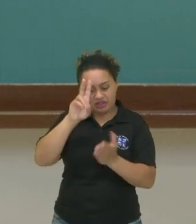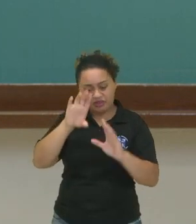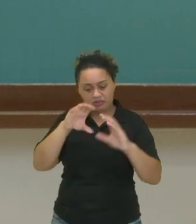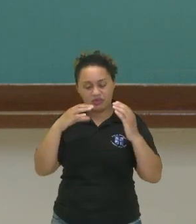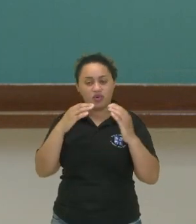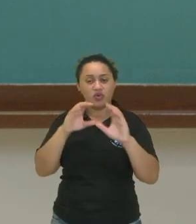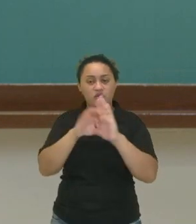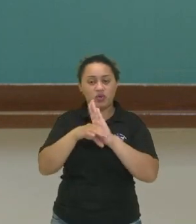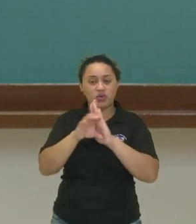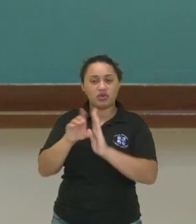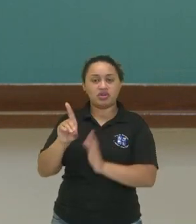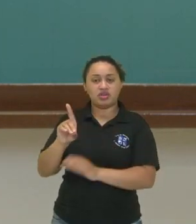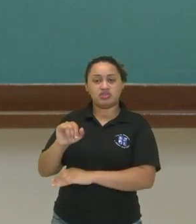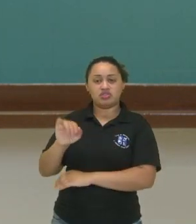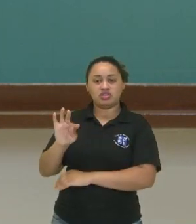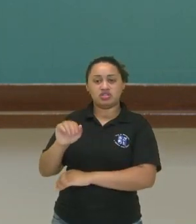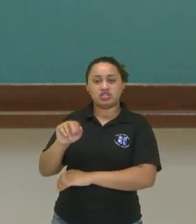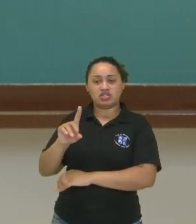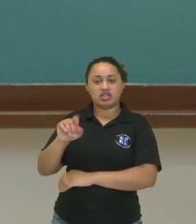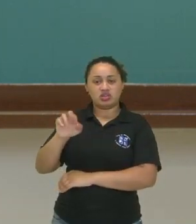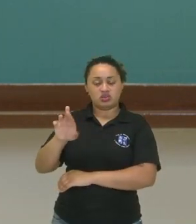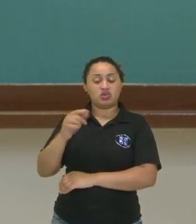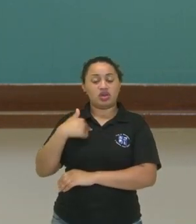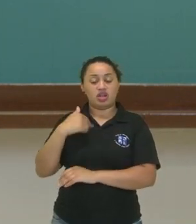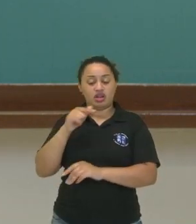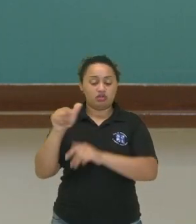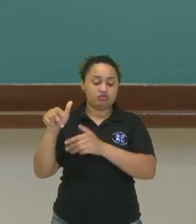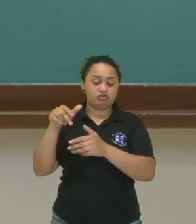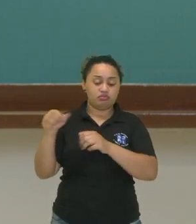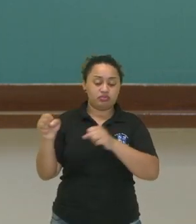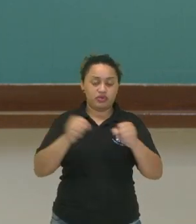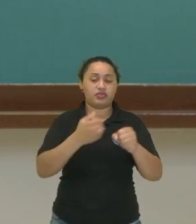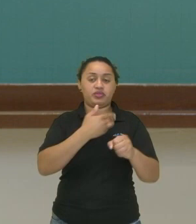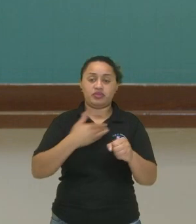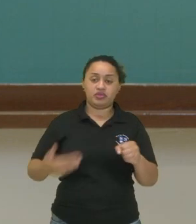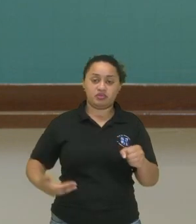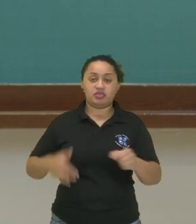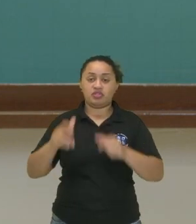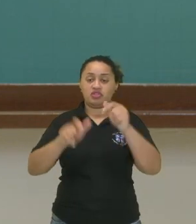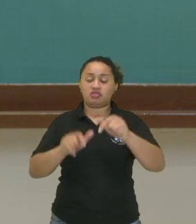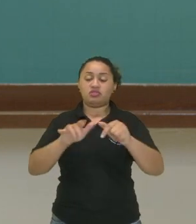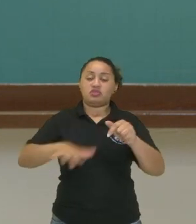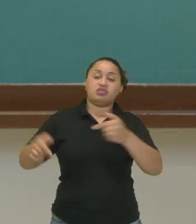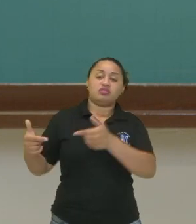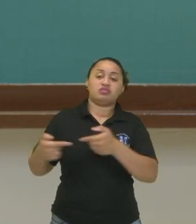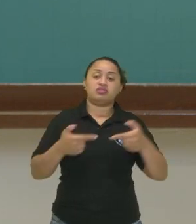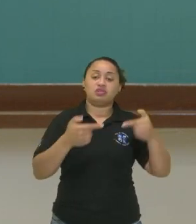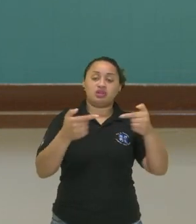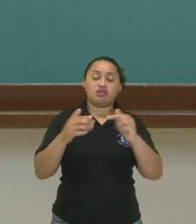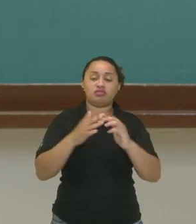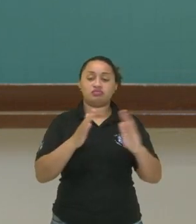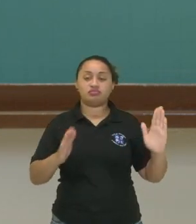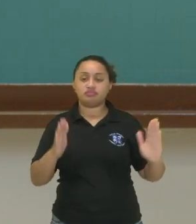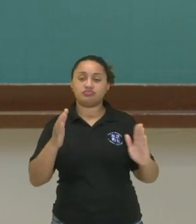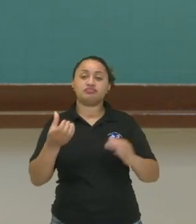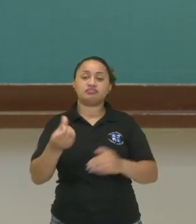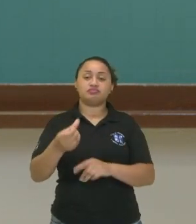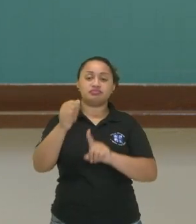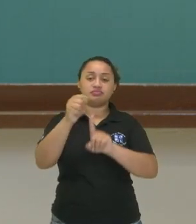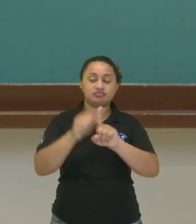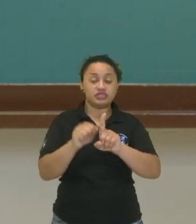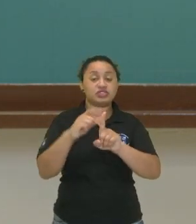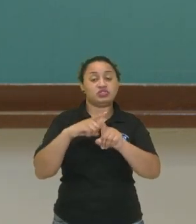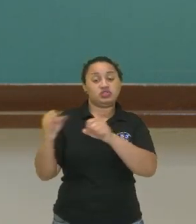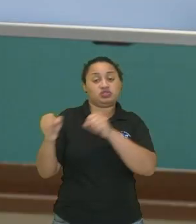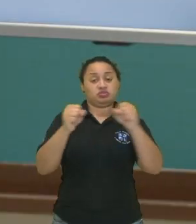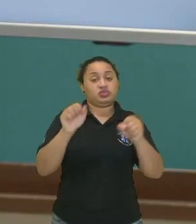de ditador? Era um cargo público dado a pessoas em situações de guerra por um período de 6 meses com plenos